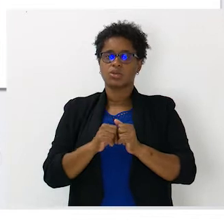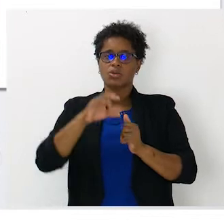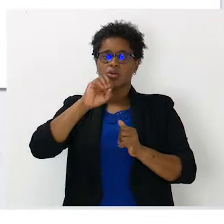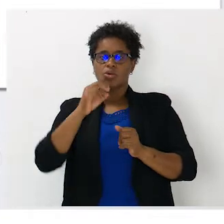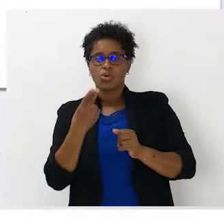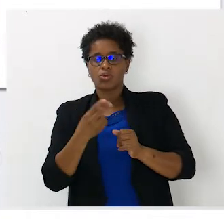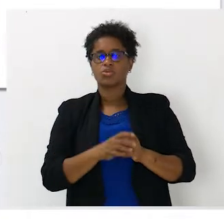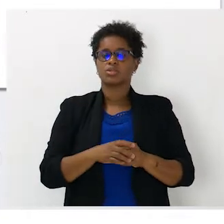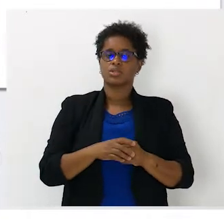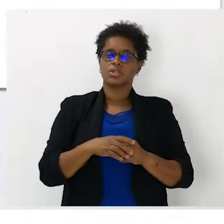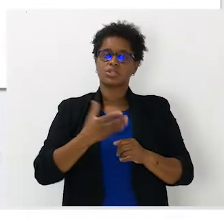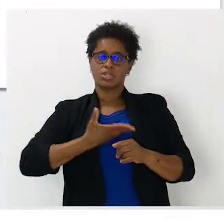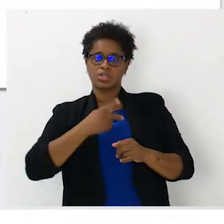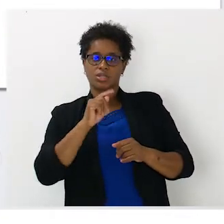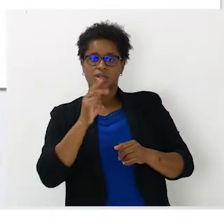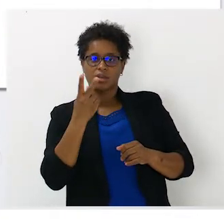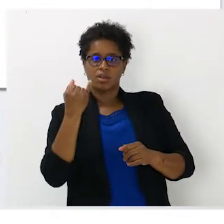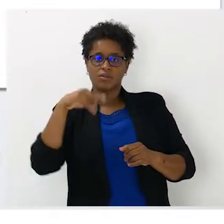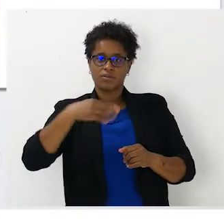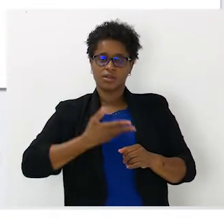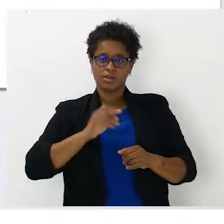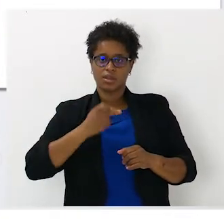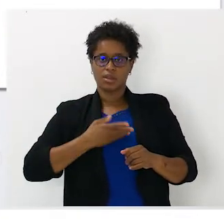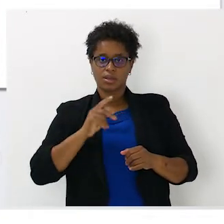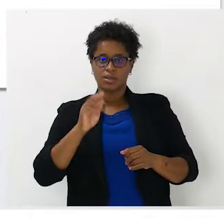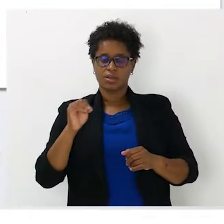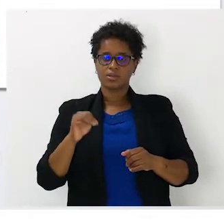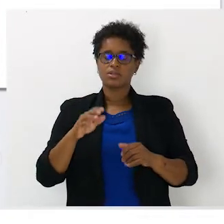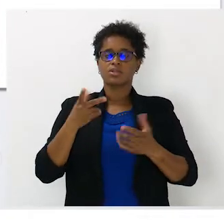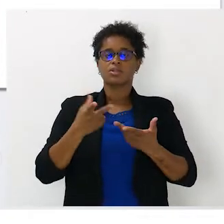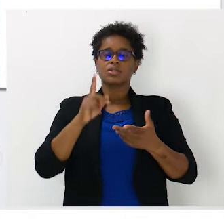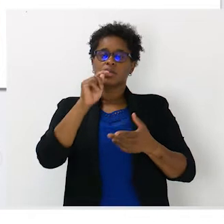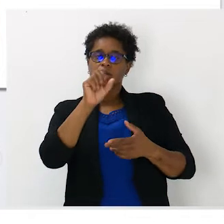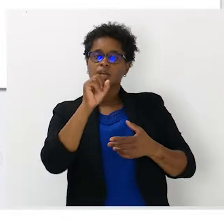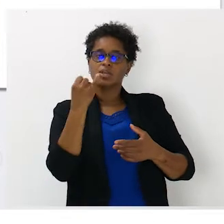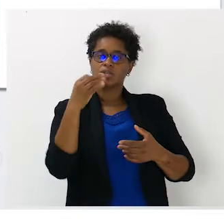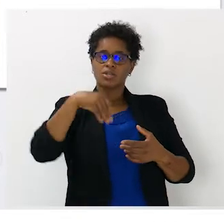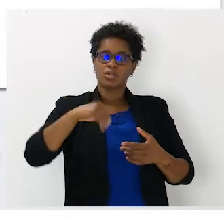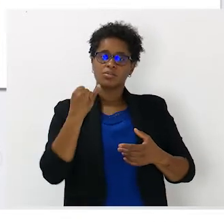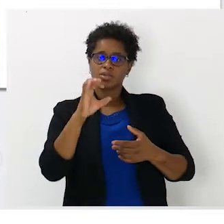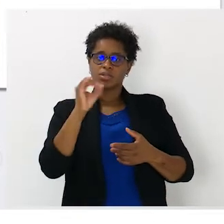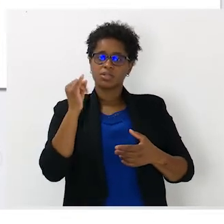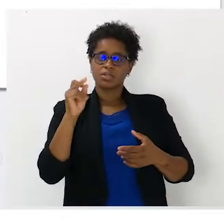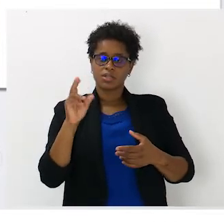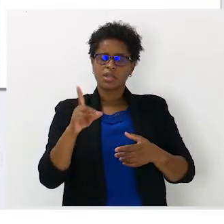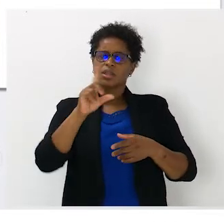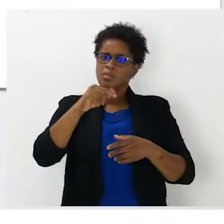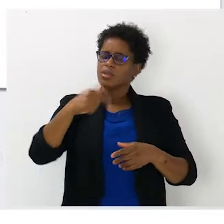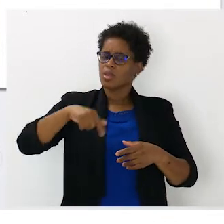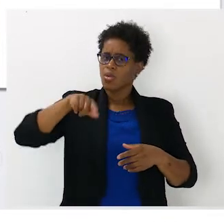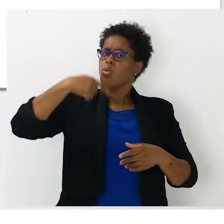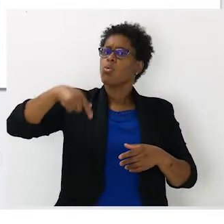das divindades egípcias. Portanto, também temos outros